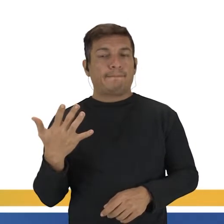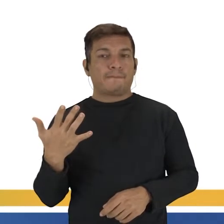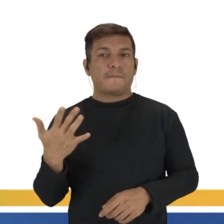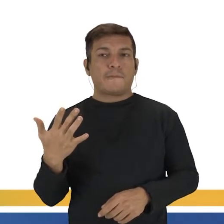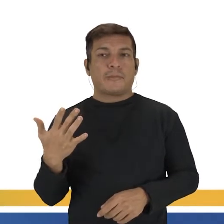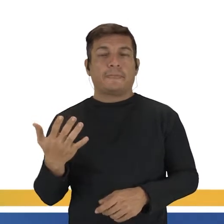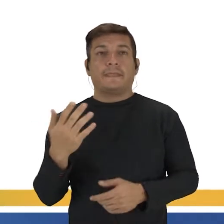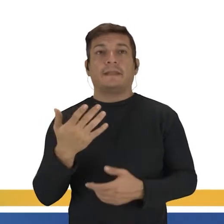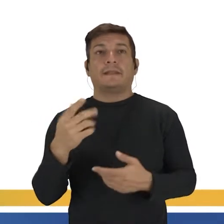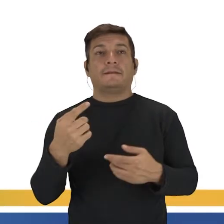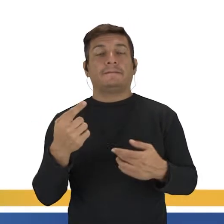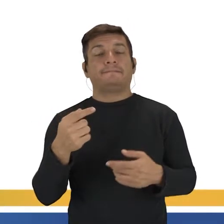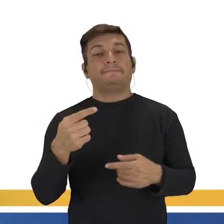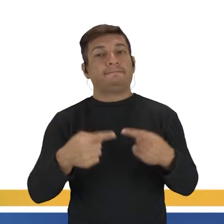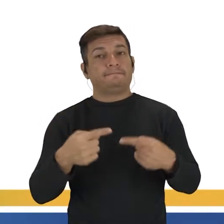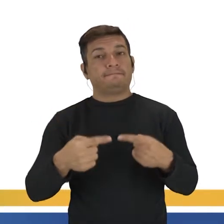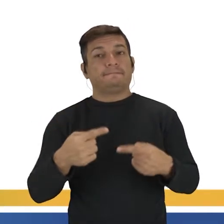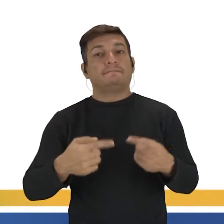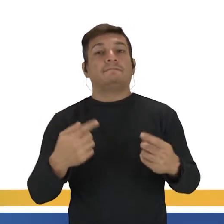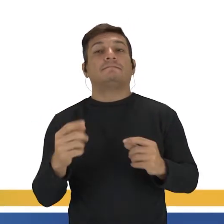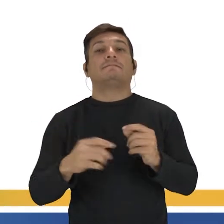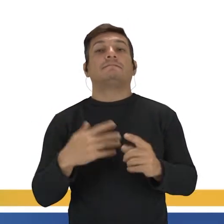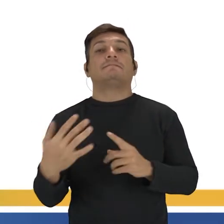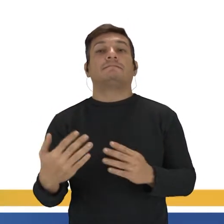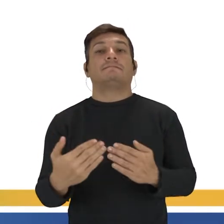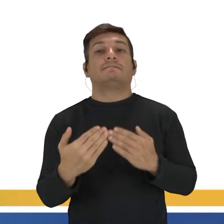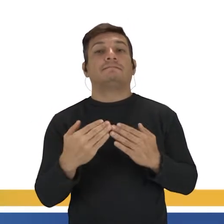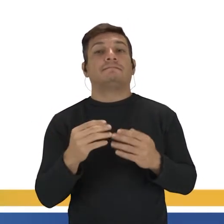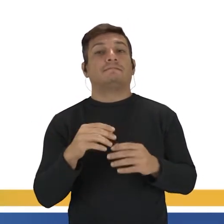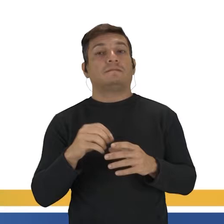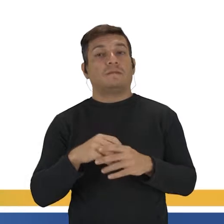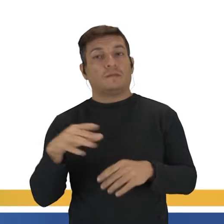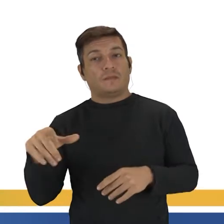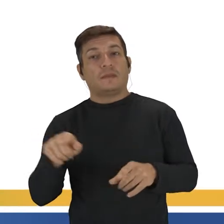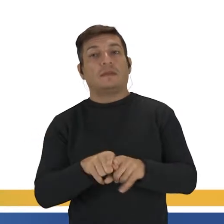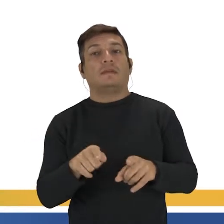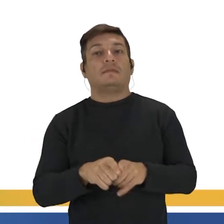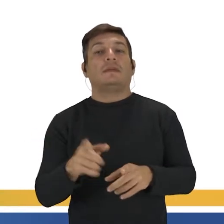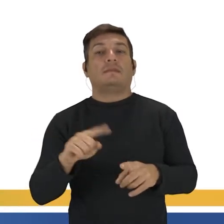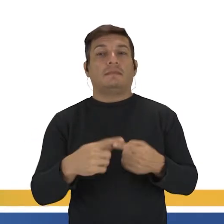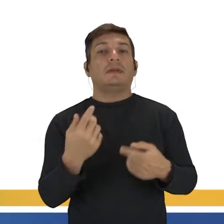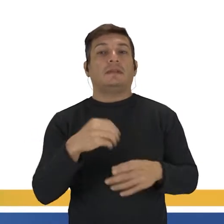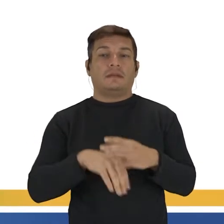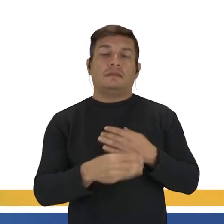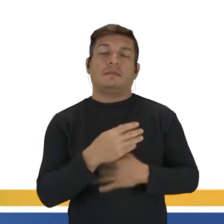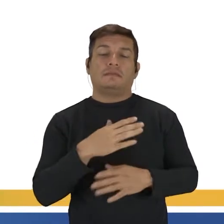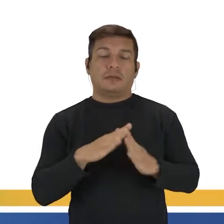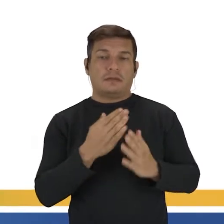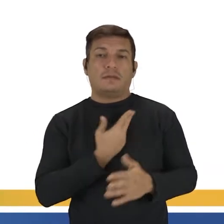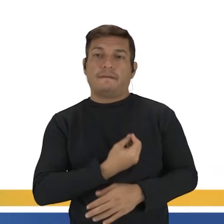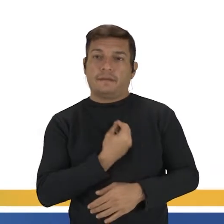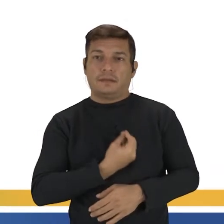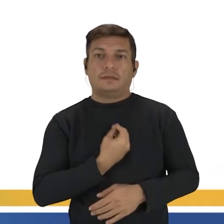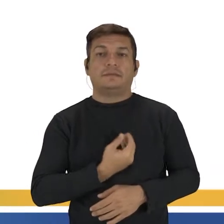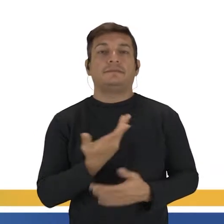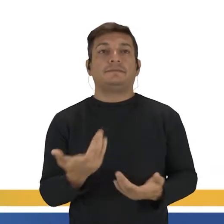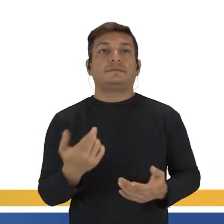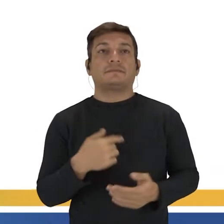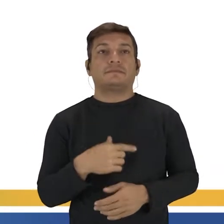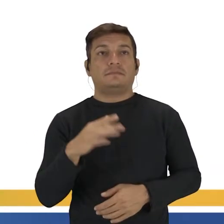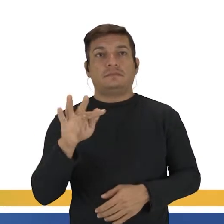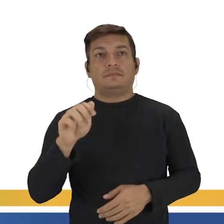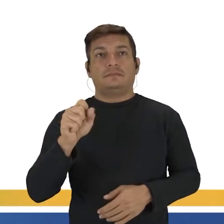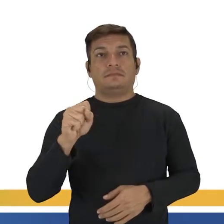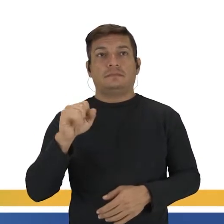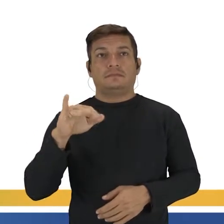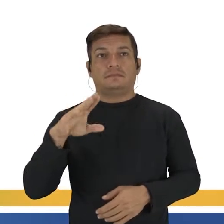a atividade política, ela interfere lá fora, mas ela interfere também na nossa vida. E o fascismo e